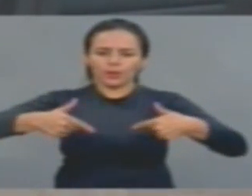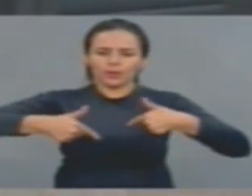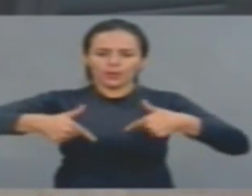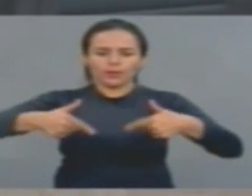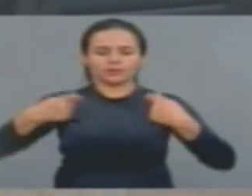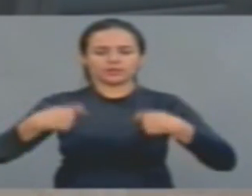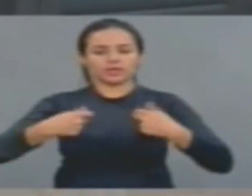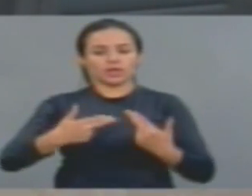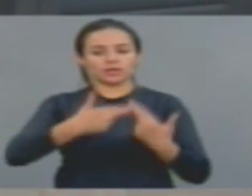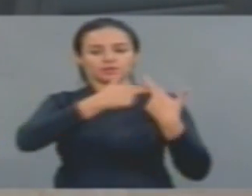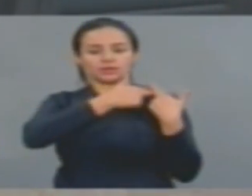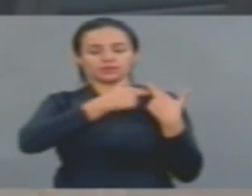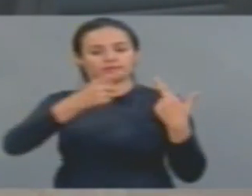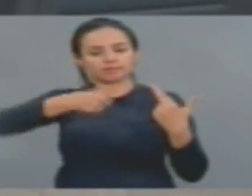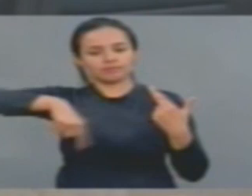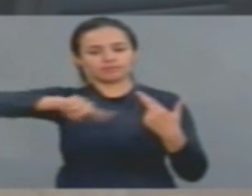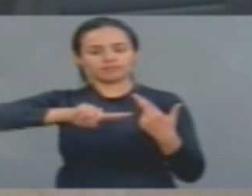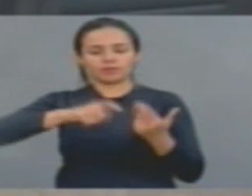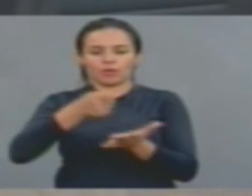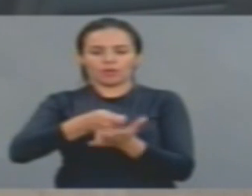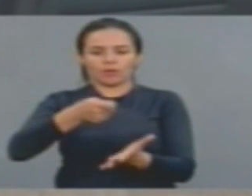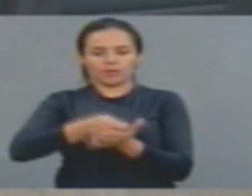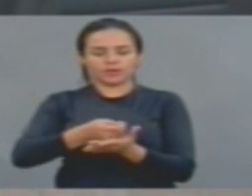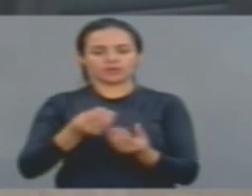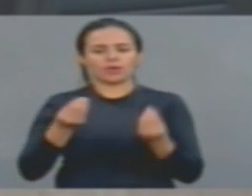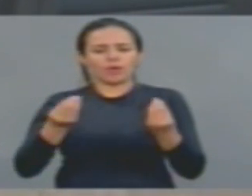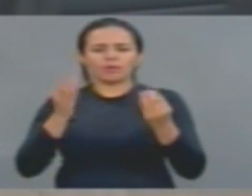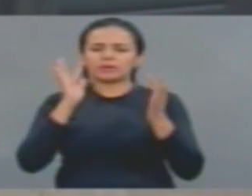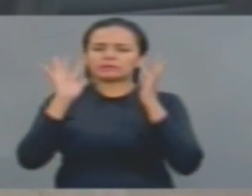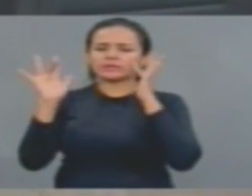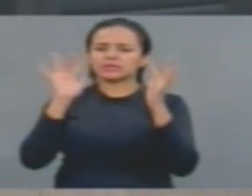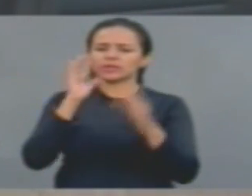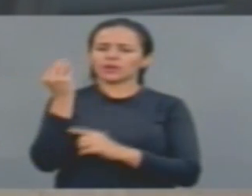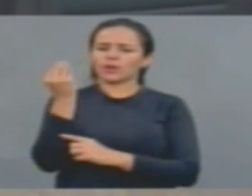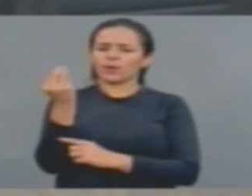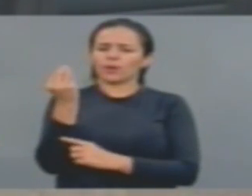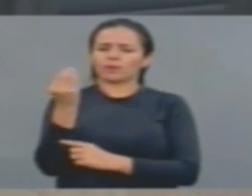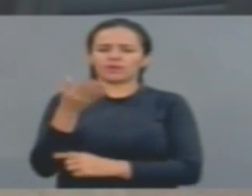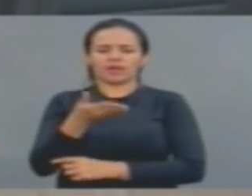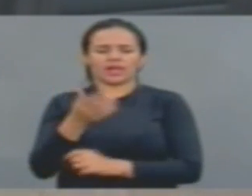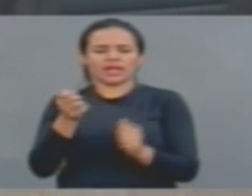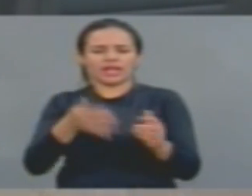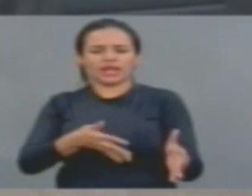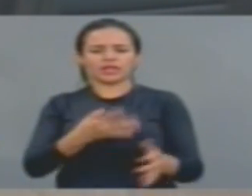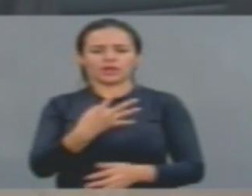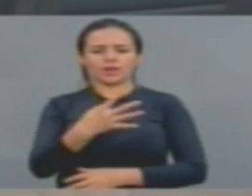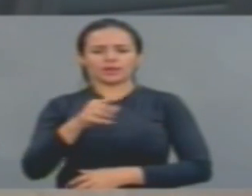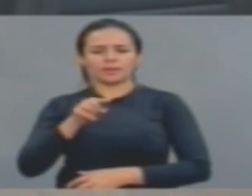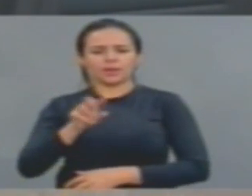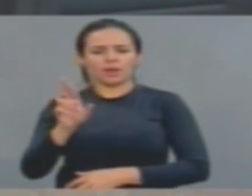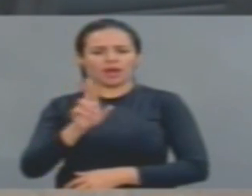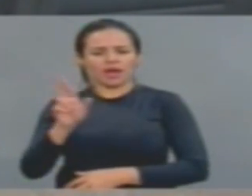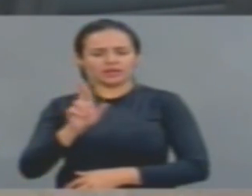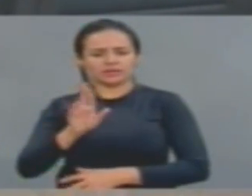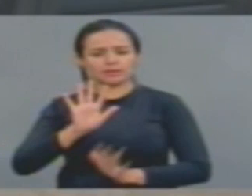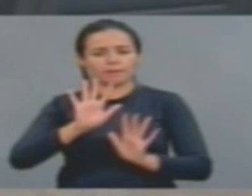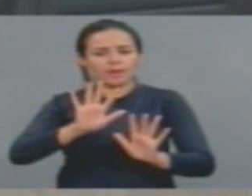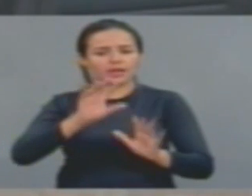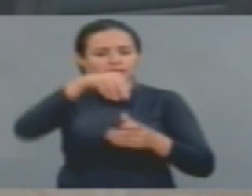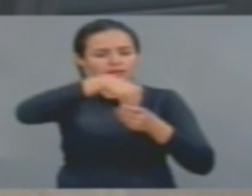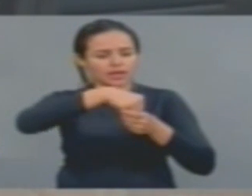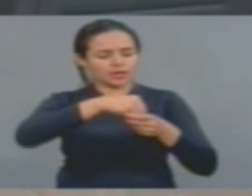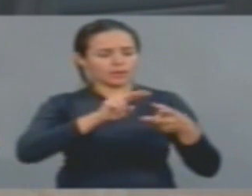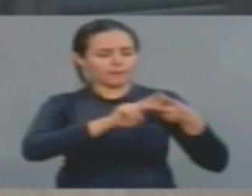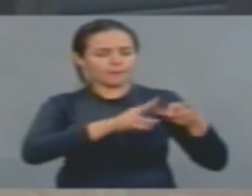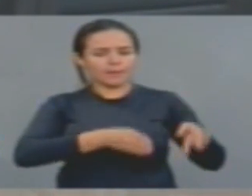nós responsabilidade, e é impossível imaginar que um Estado que tem um orçamento de 23 bilhões não seja capaz de ter uma política